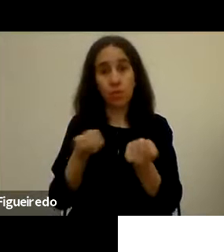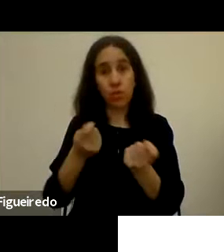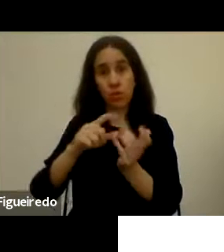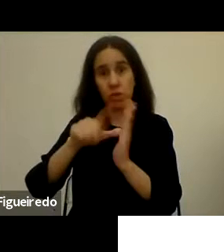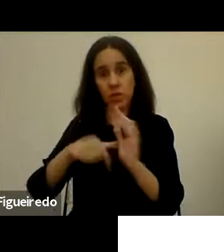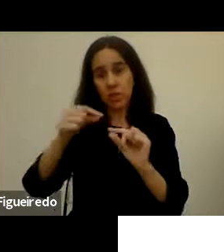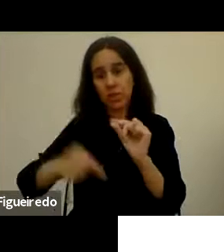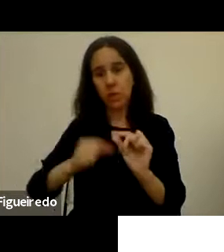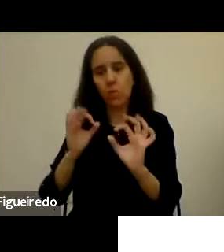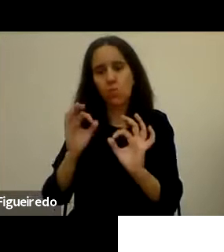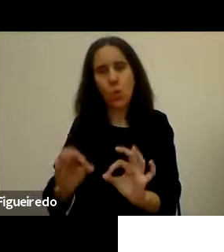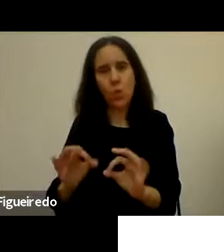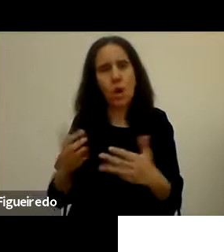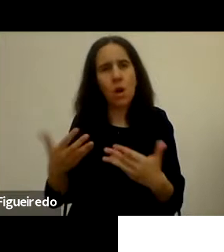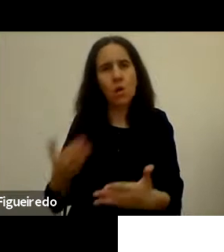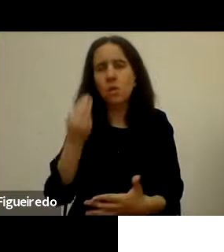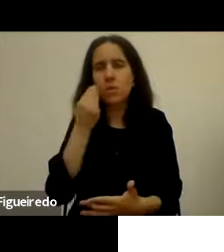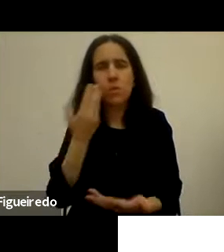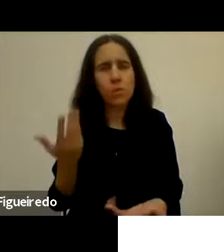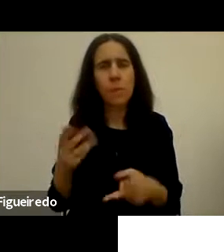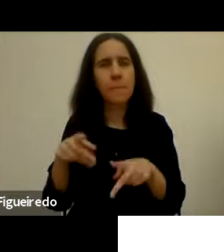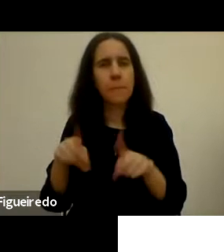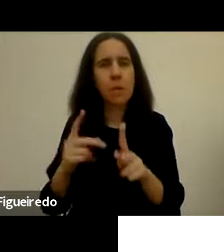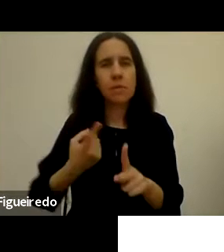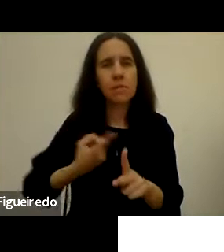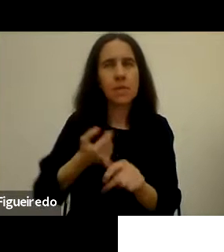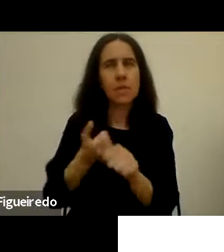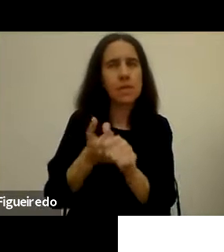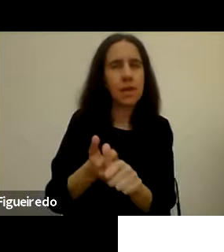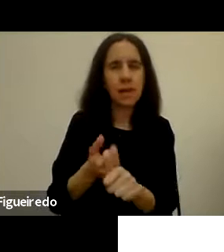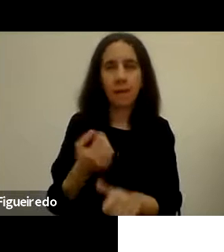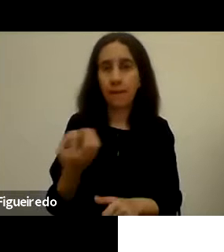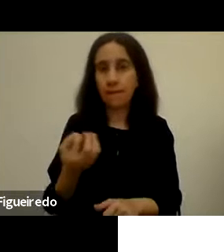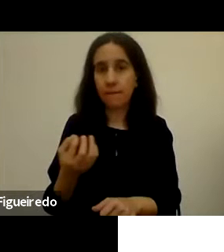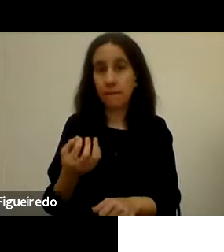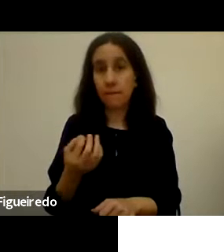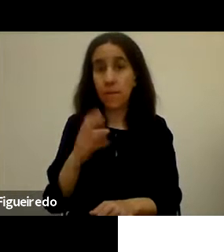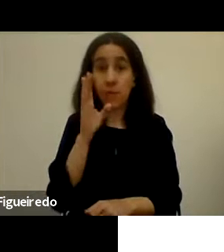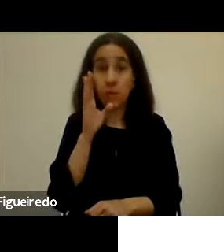neste contexto atual. Que metodologias devem ser seguidas e, de alguma forma, se